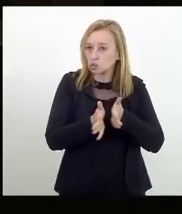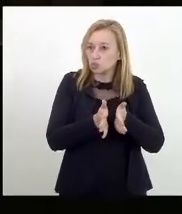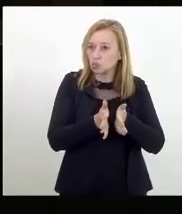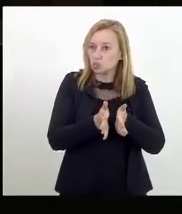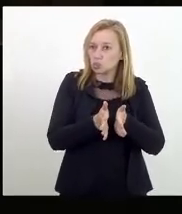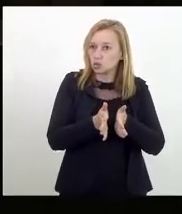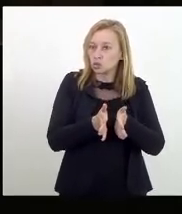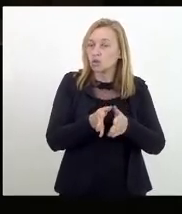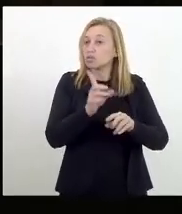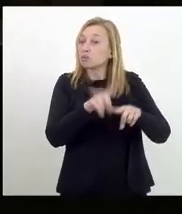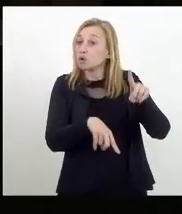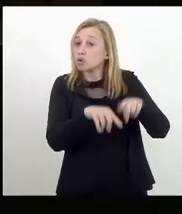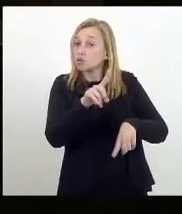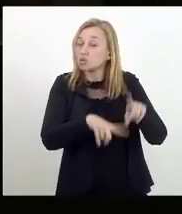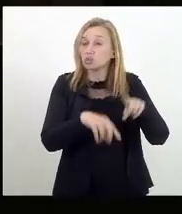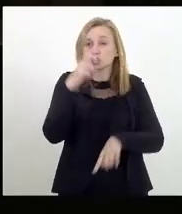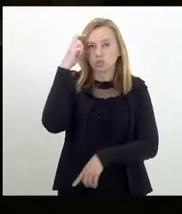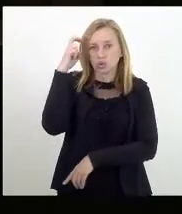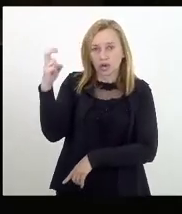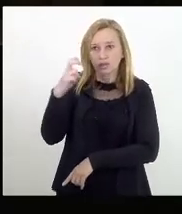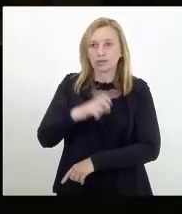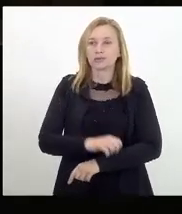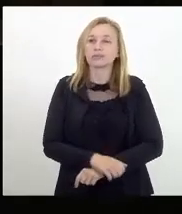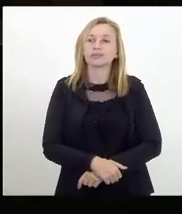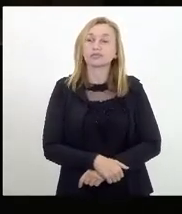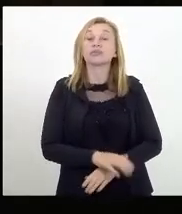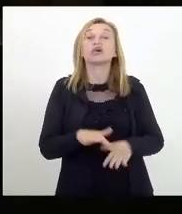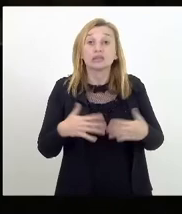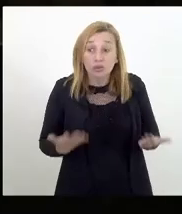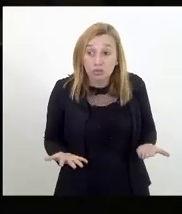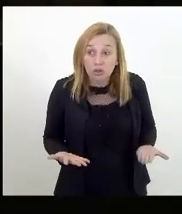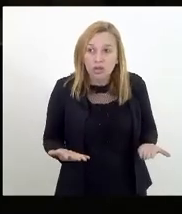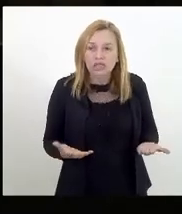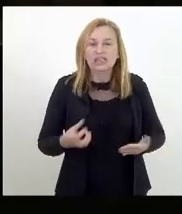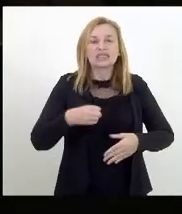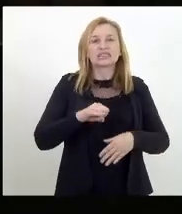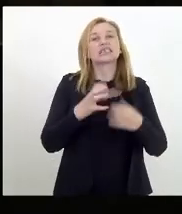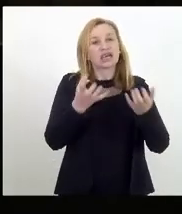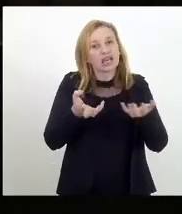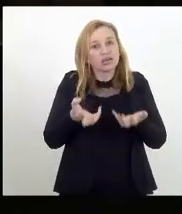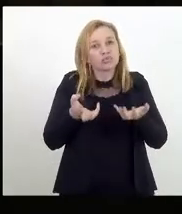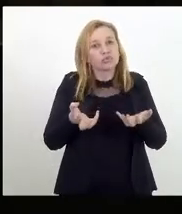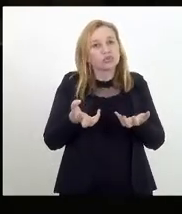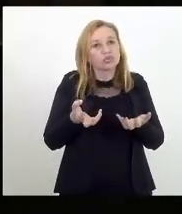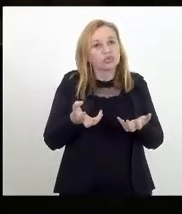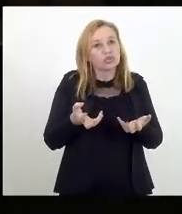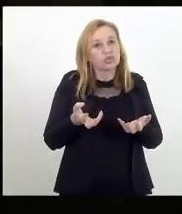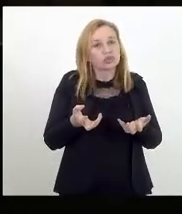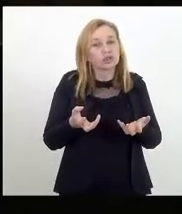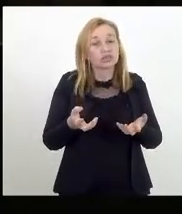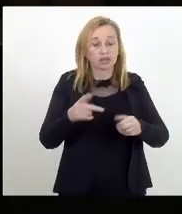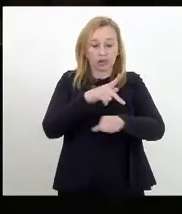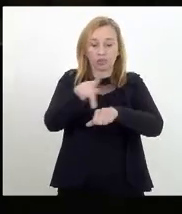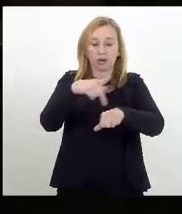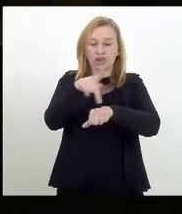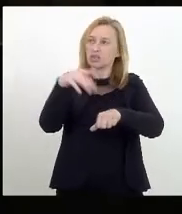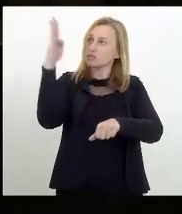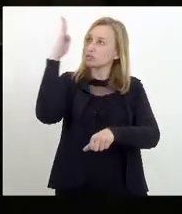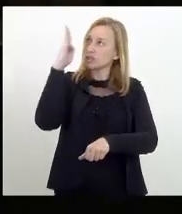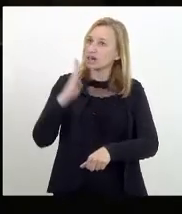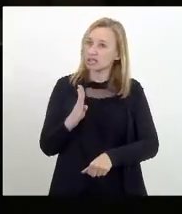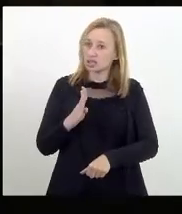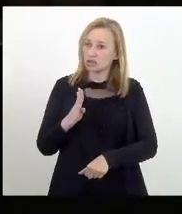equipamentos culturais então se nós queremos que este país o Brasil